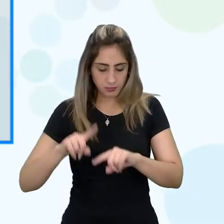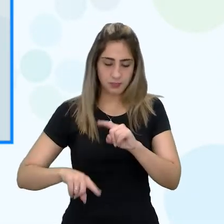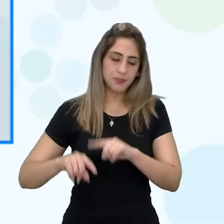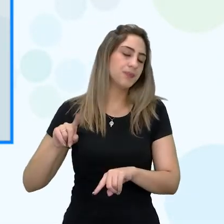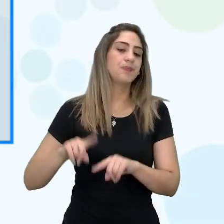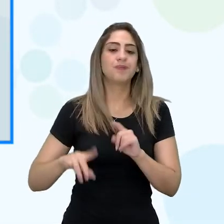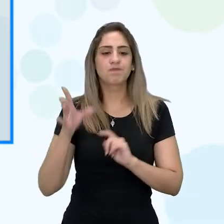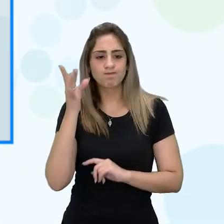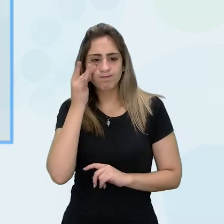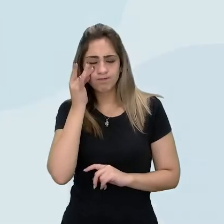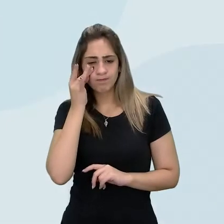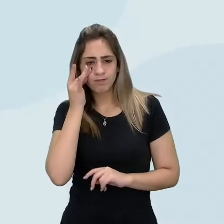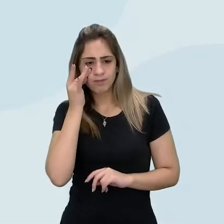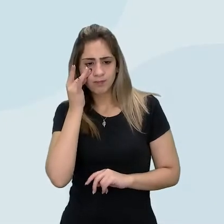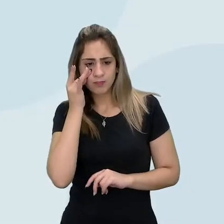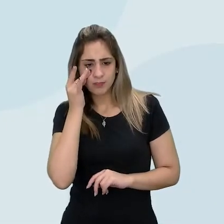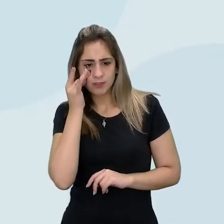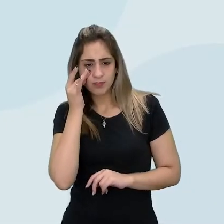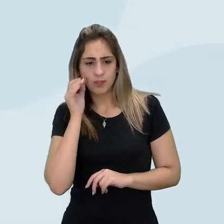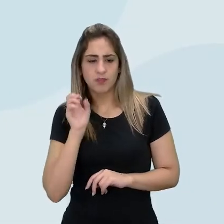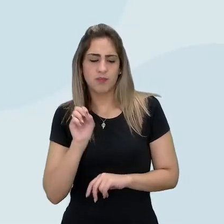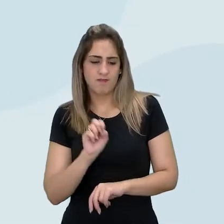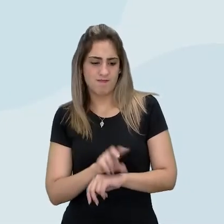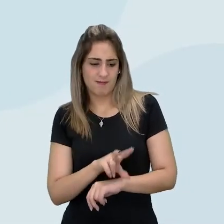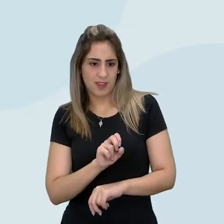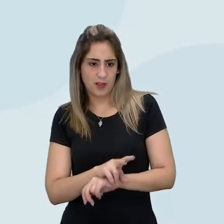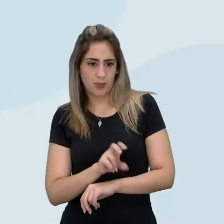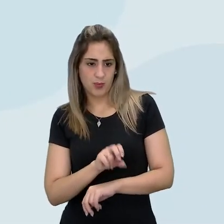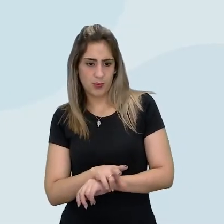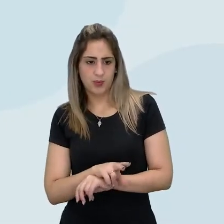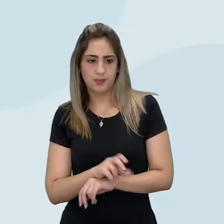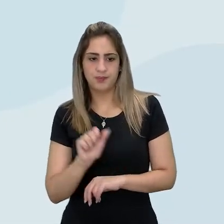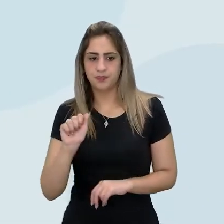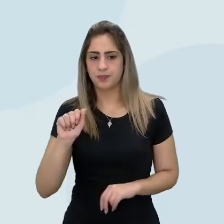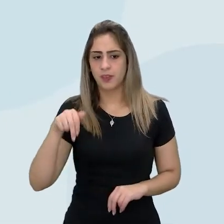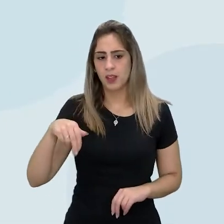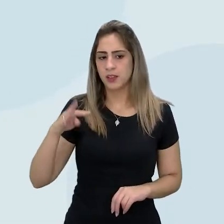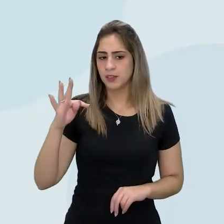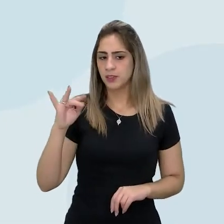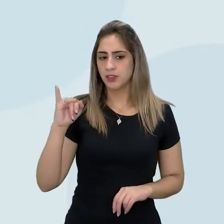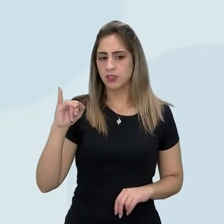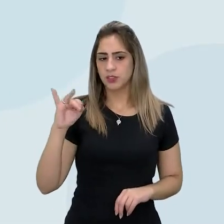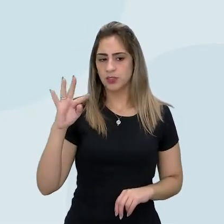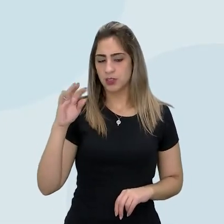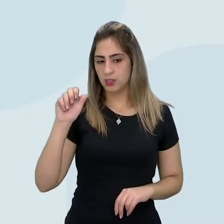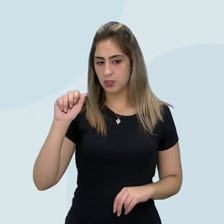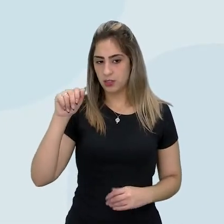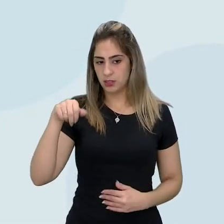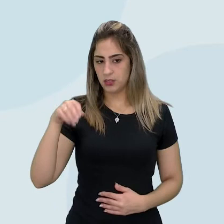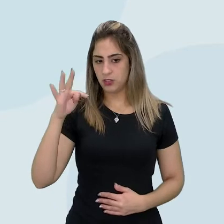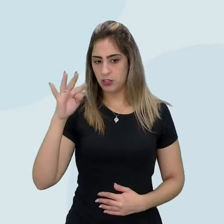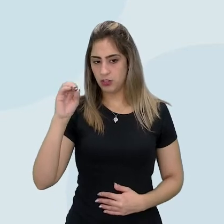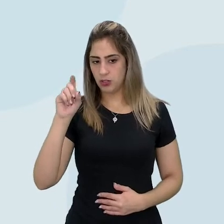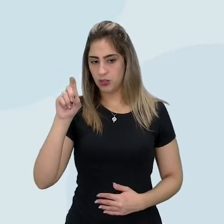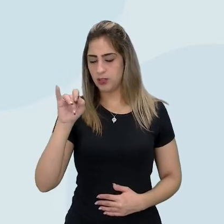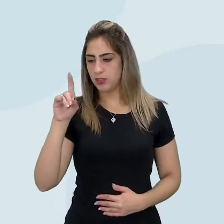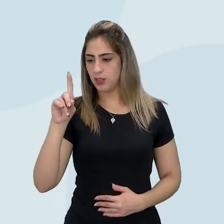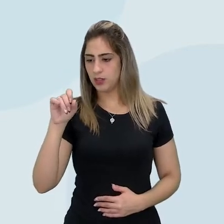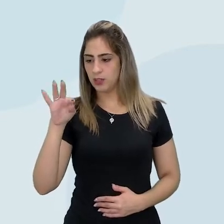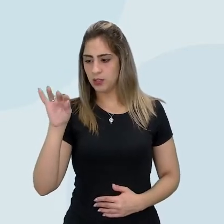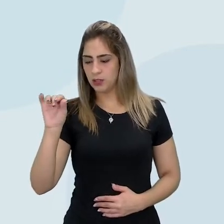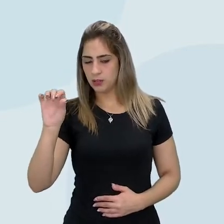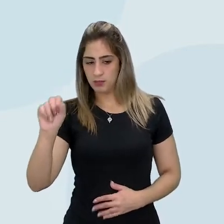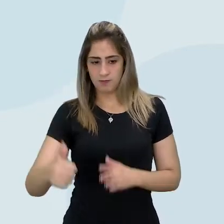maior nível de antioxidantes, que vai então, né, minimizar os efeitos adversos na sua